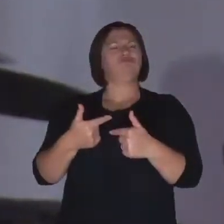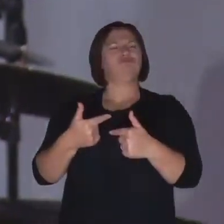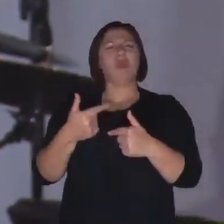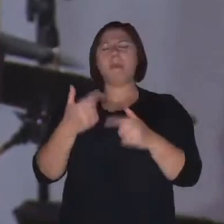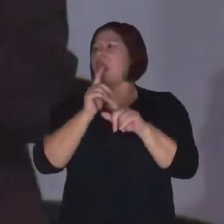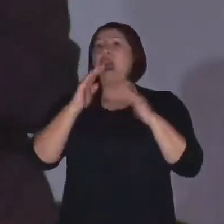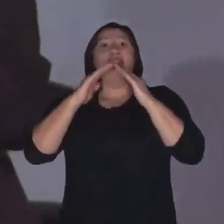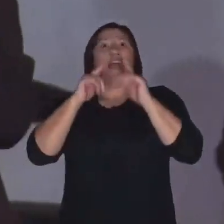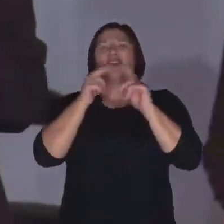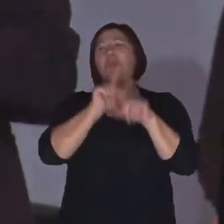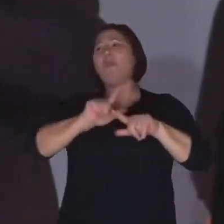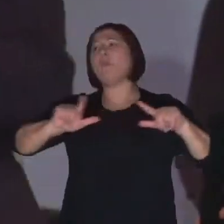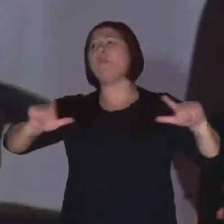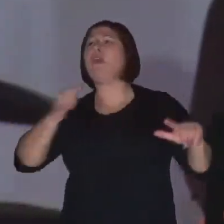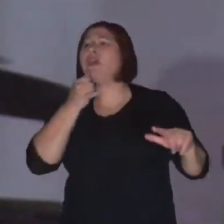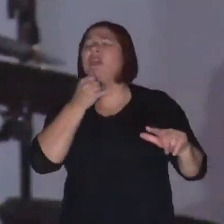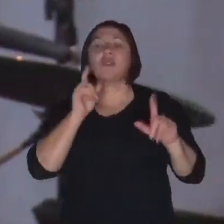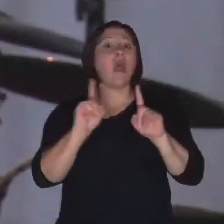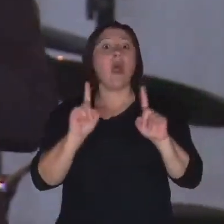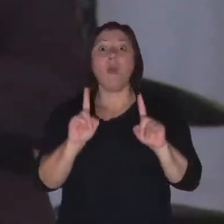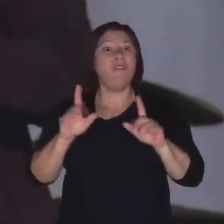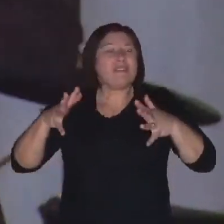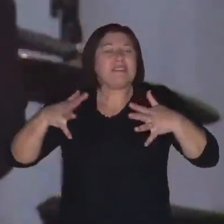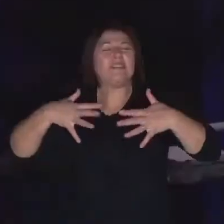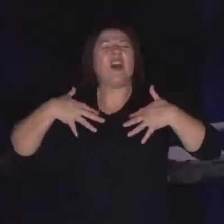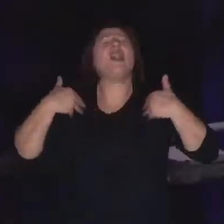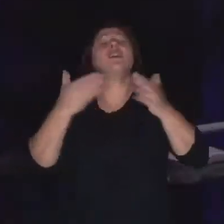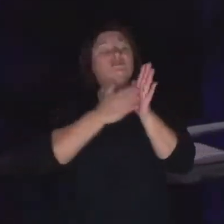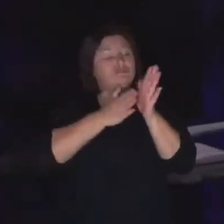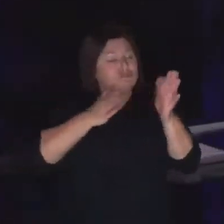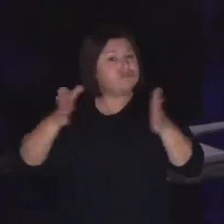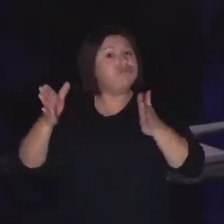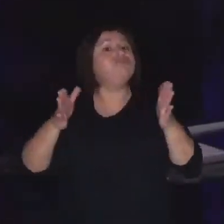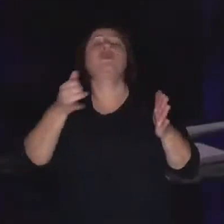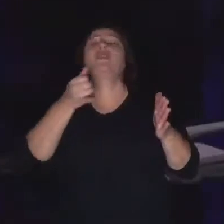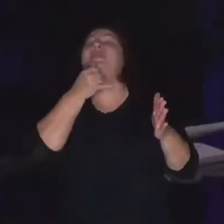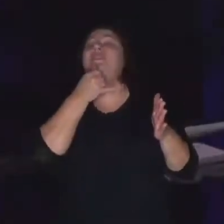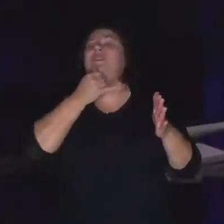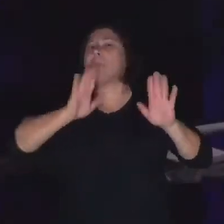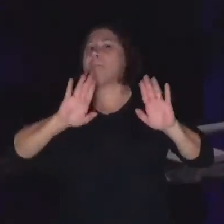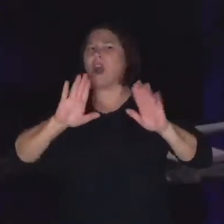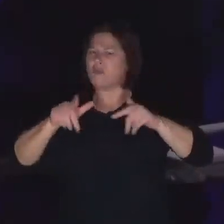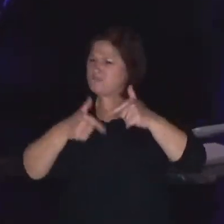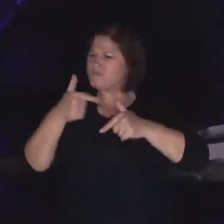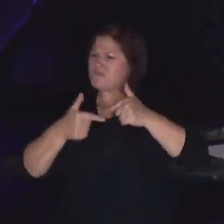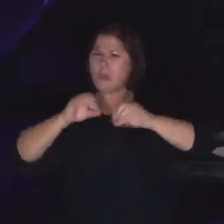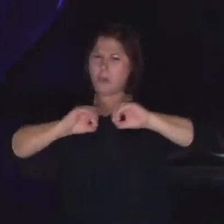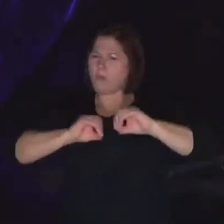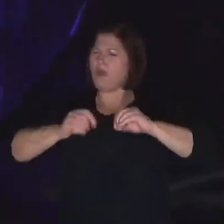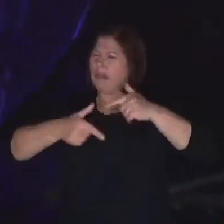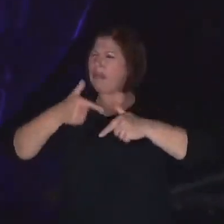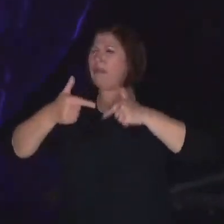Eu quero acreditar que esse momento de choro com semente vai passar. E